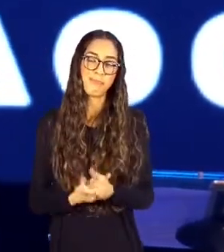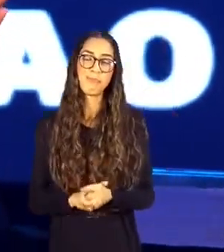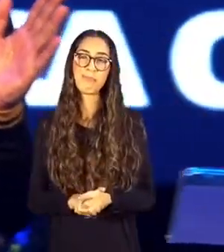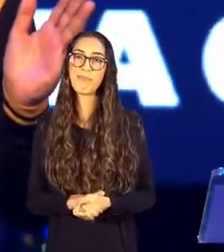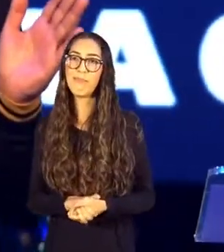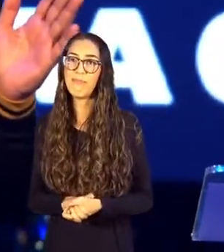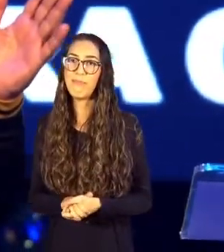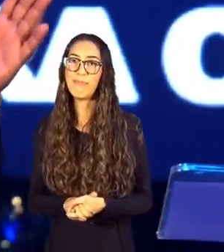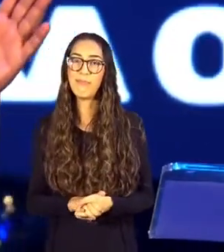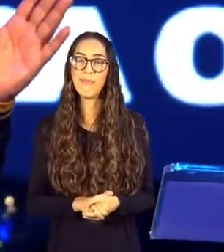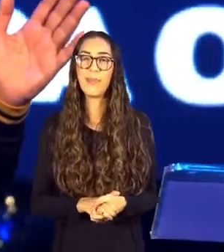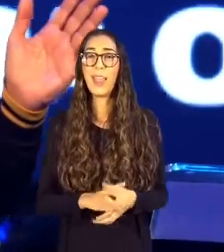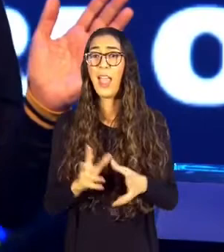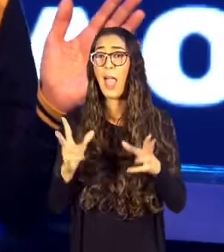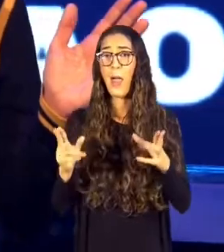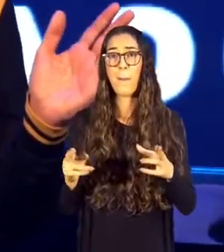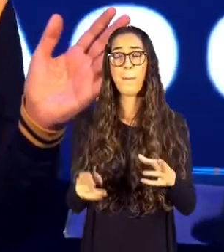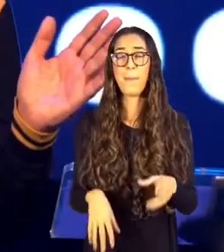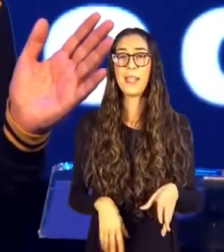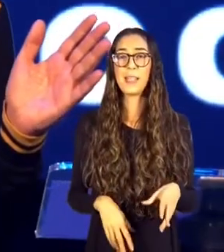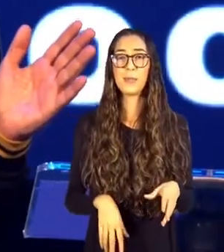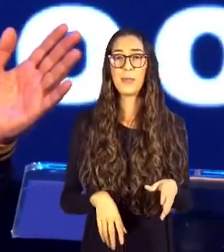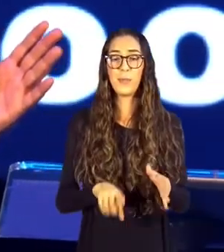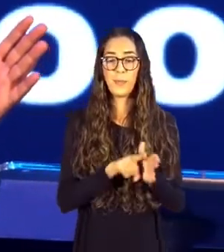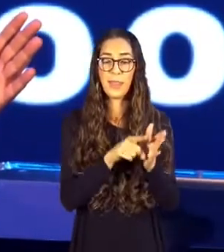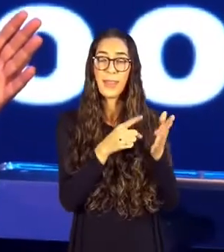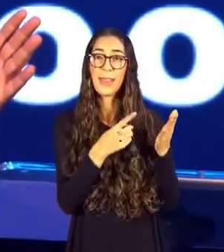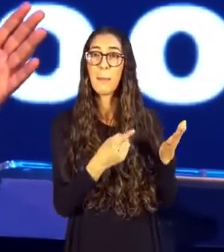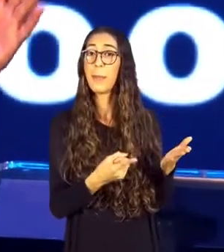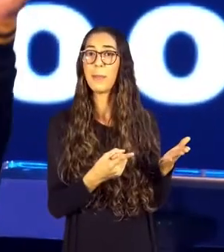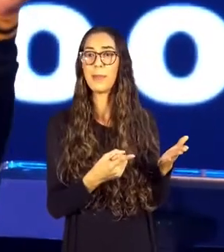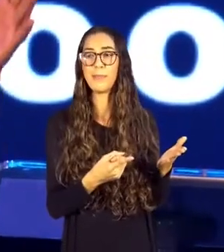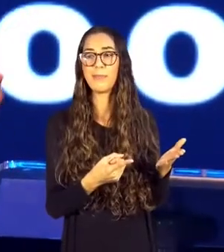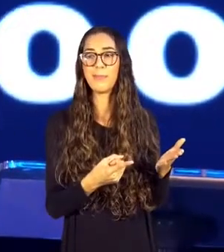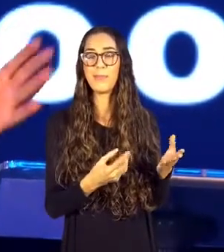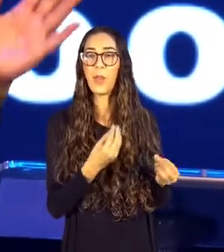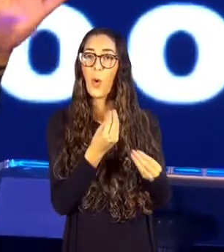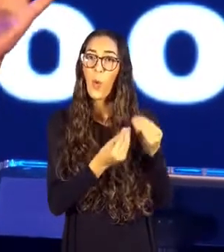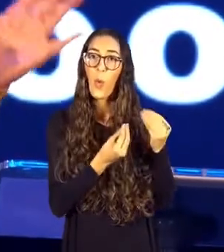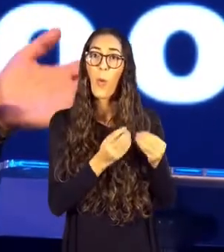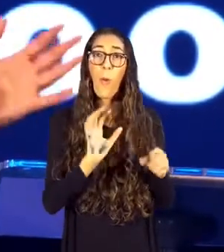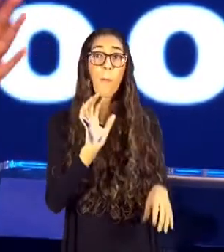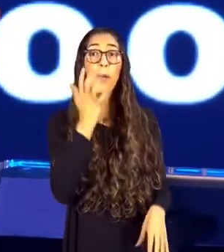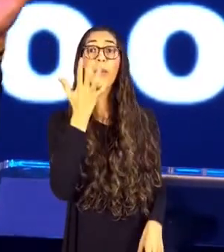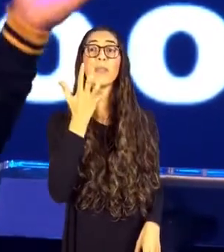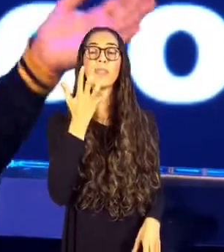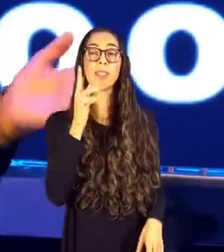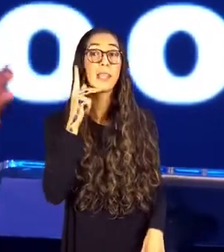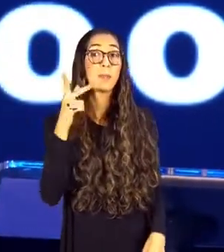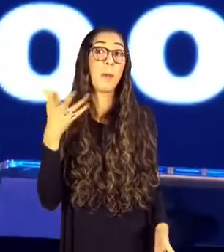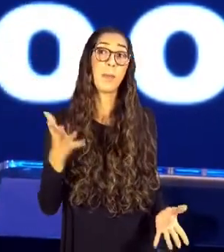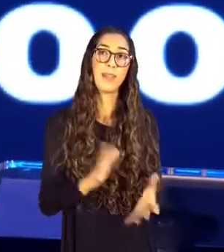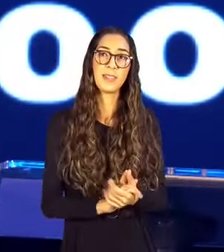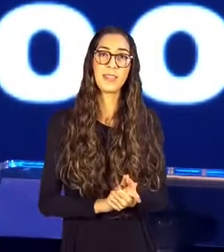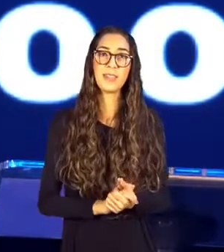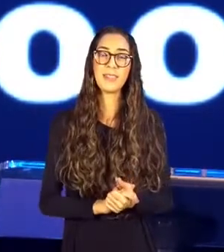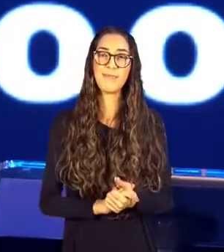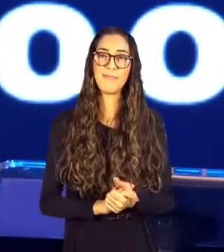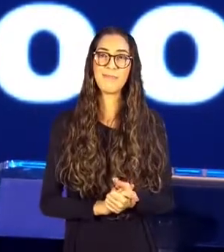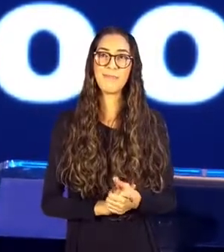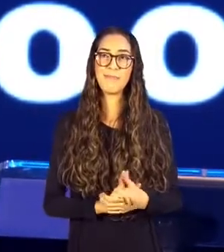16 promessas, qual a probabilidade? Aí com mais 8 promessas, dando 16